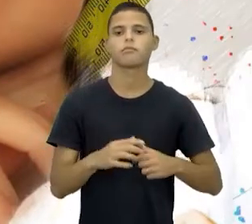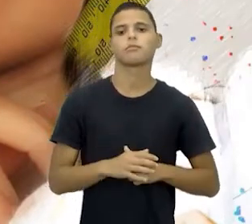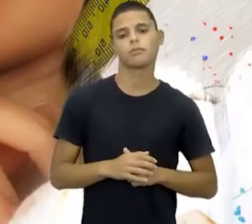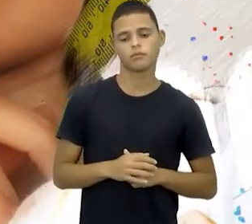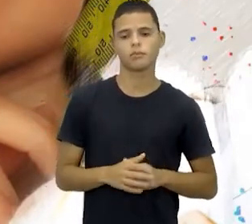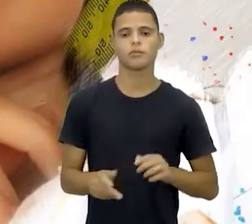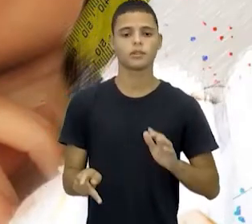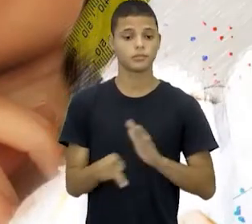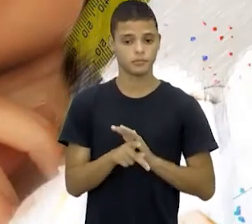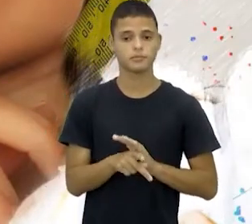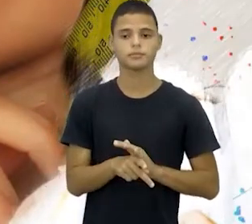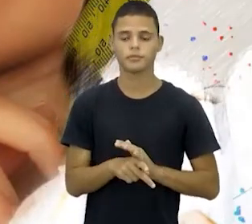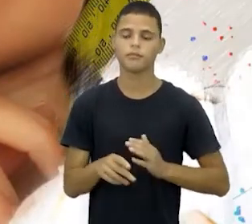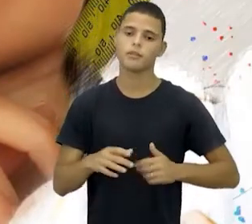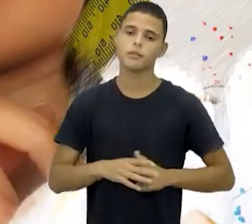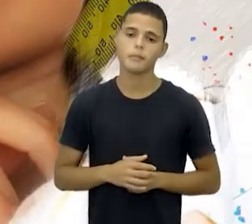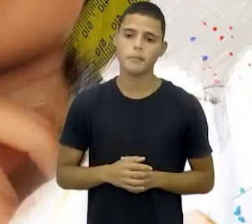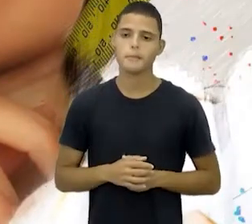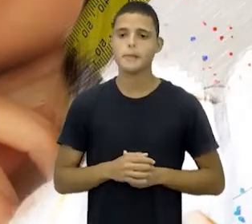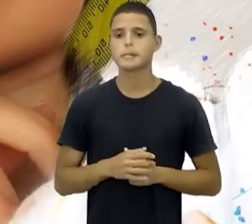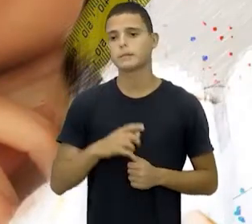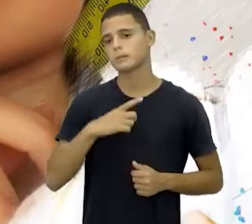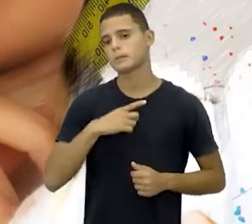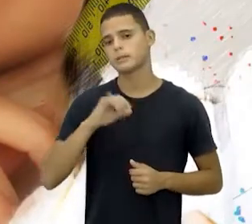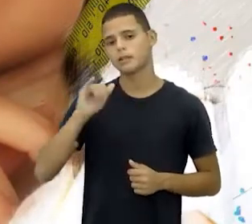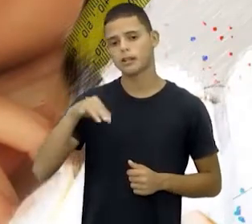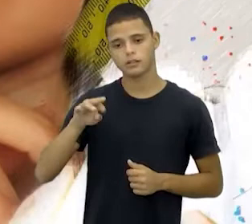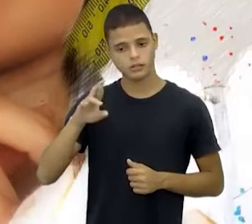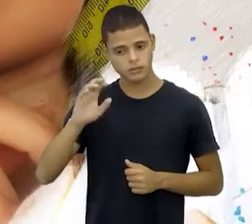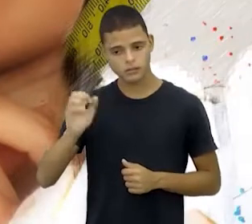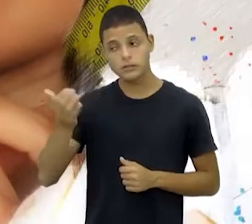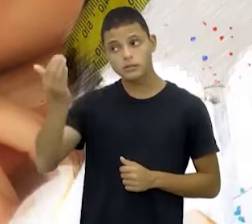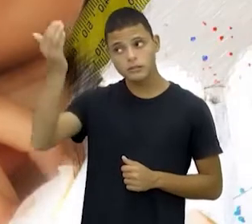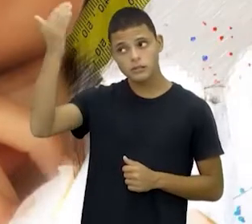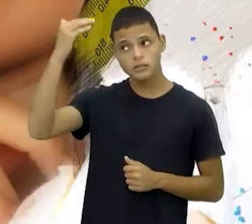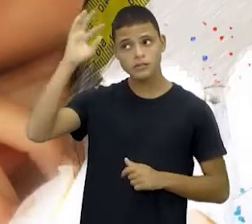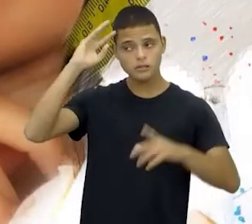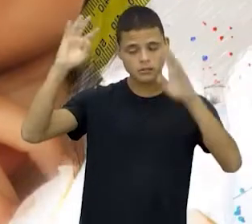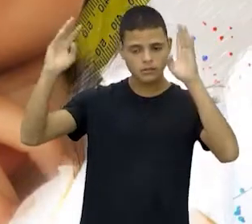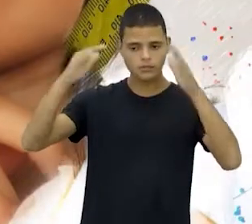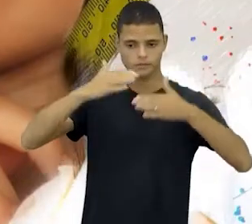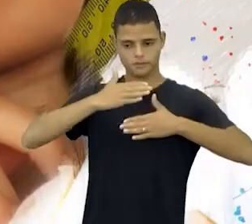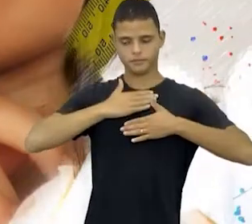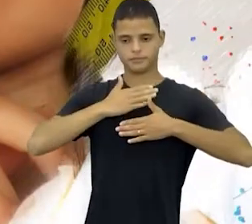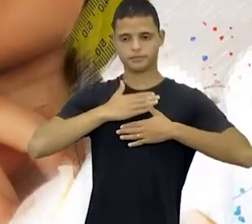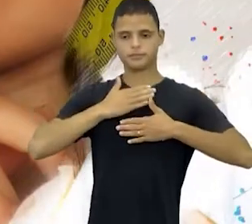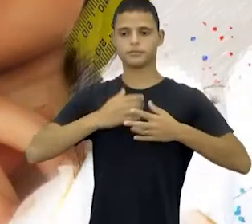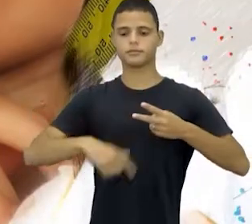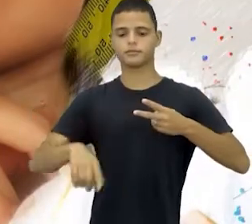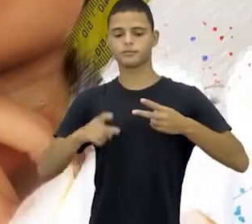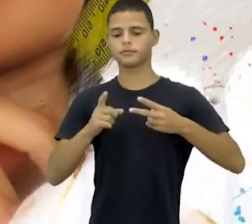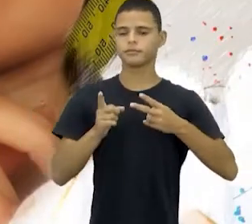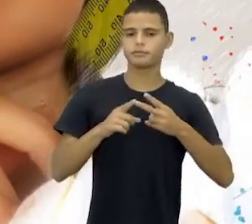próprios aí dessas duas vertentes. Então a gente tem a intrapessoal, que eu estou me comunicando com os meus pensamentos, com as minhas reflexões, os